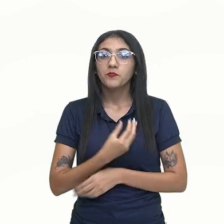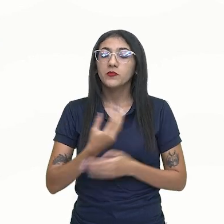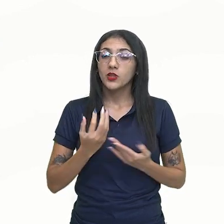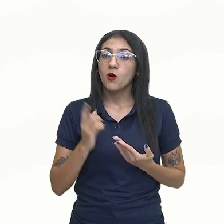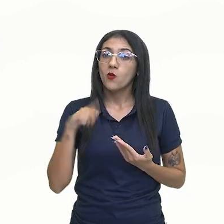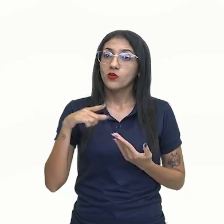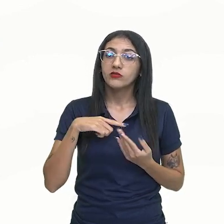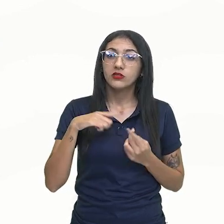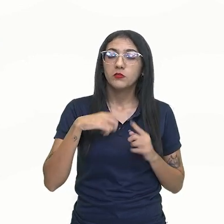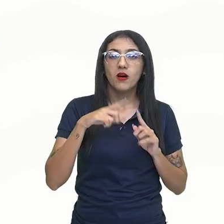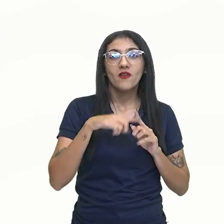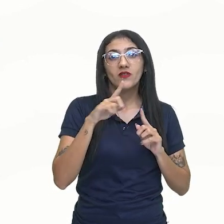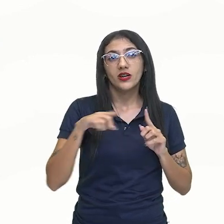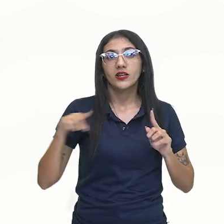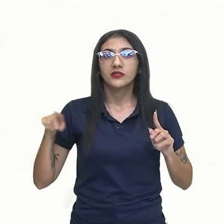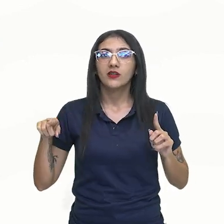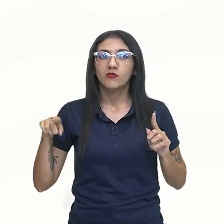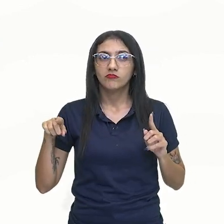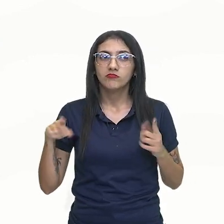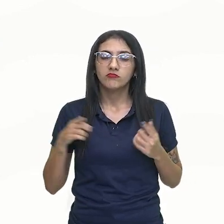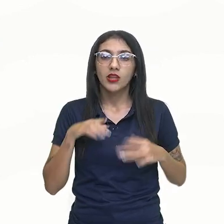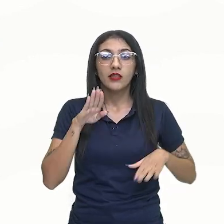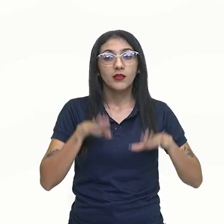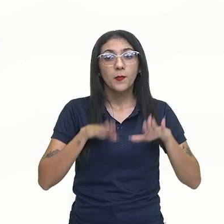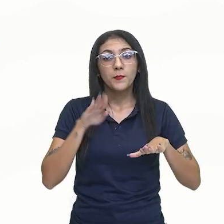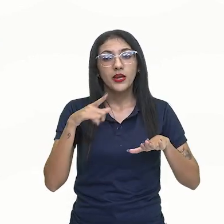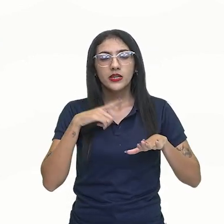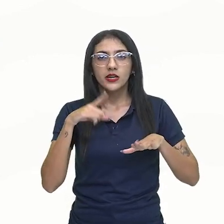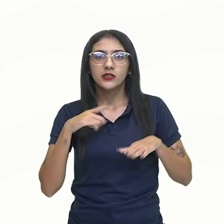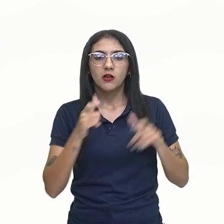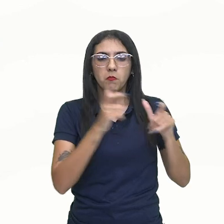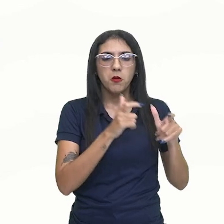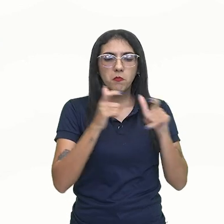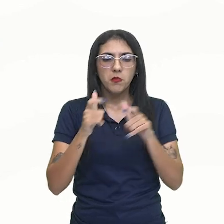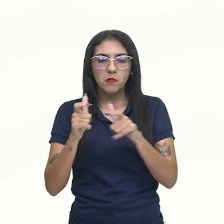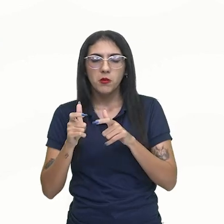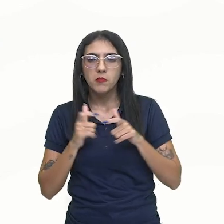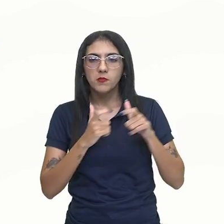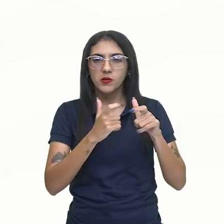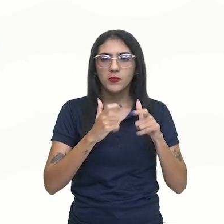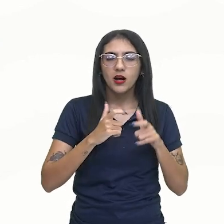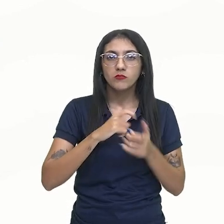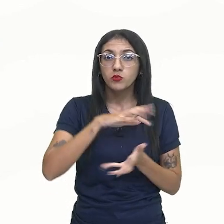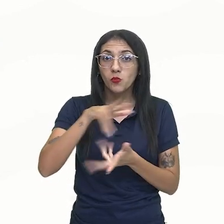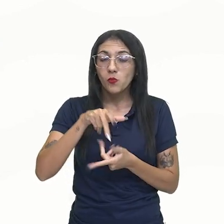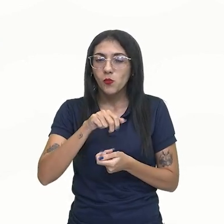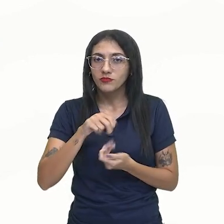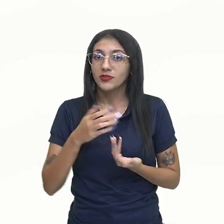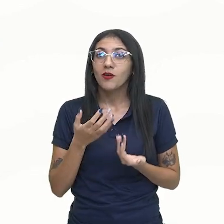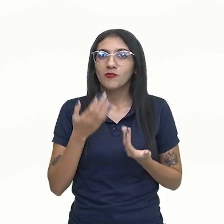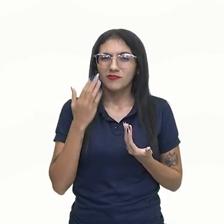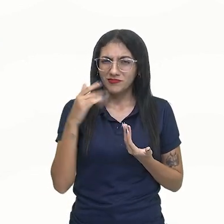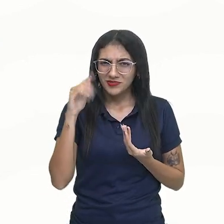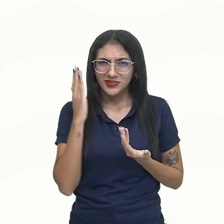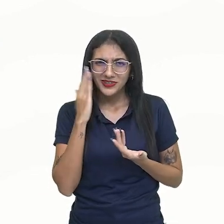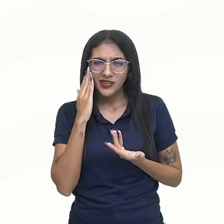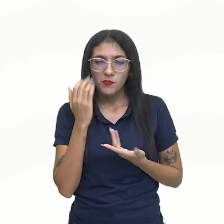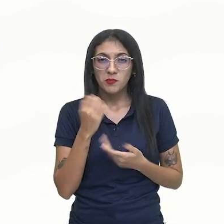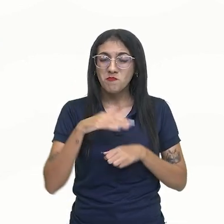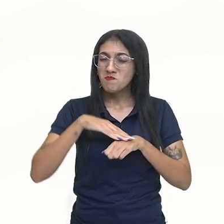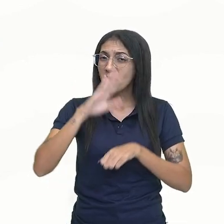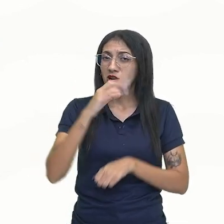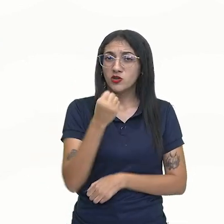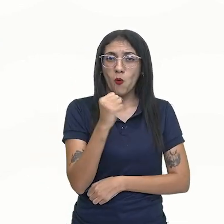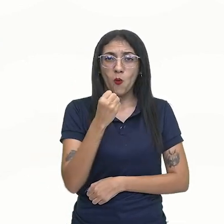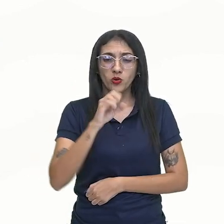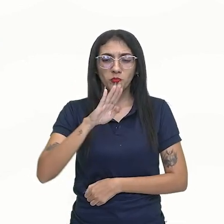bastante, né, com relação à distribuição das pessoas no mundo. São mais de 8 bilhões de pessoas,